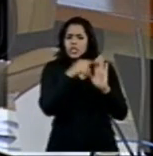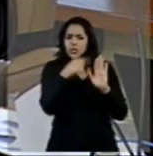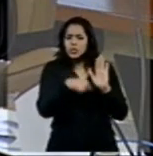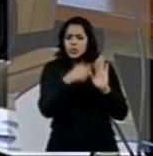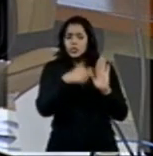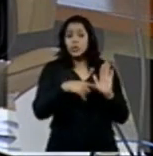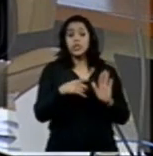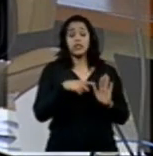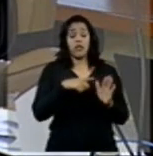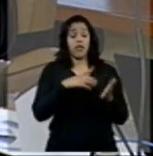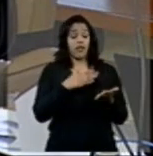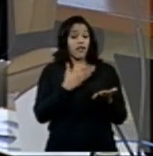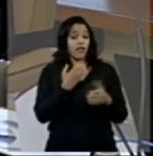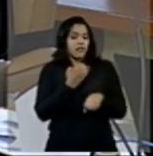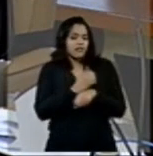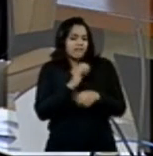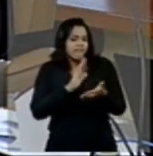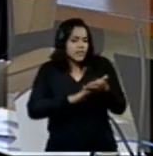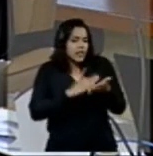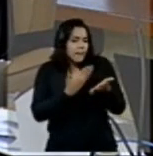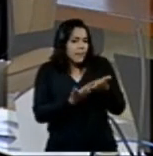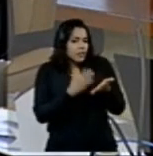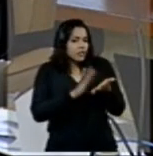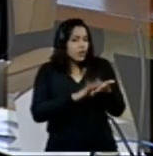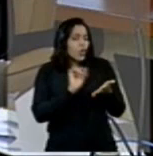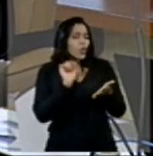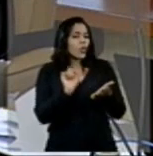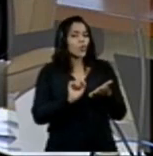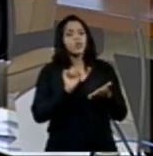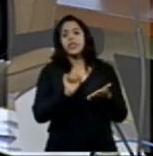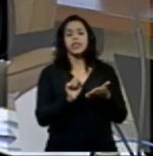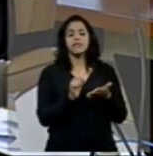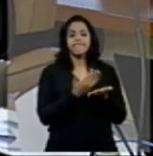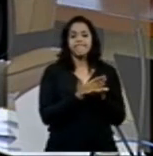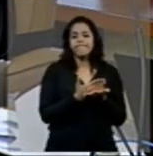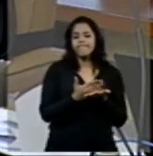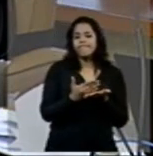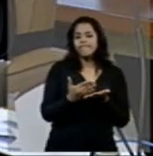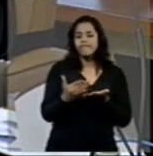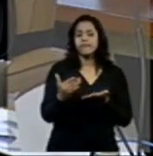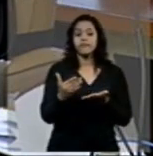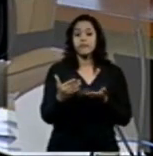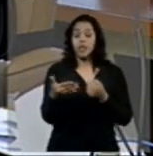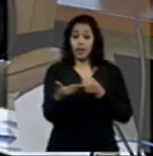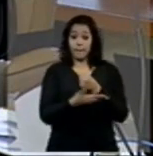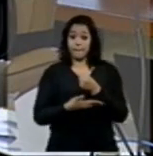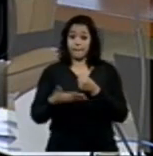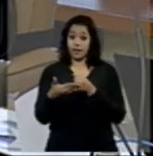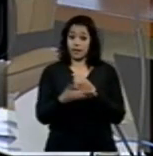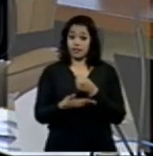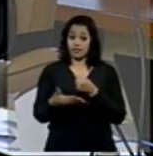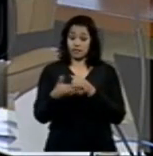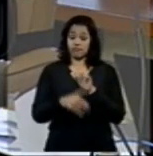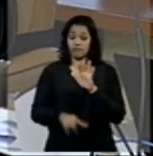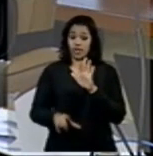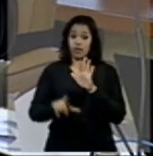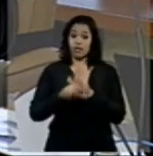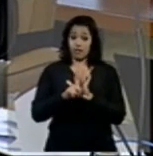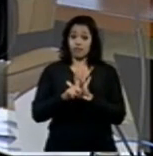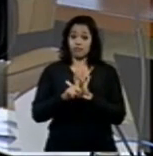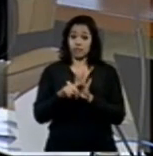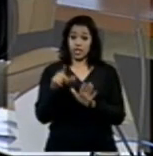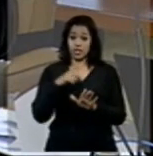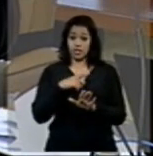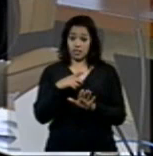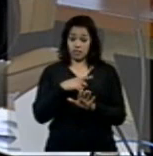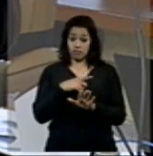exercício interpretativo que tomou como ponto de partida a base legislativa existente